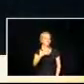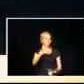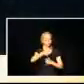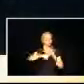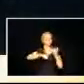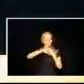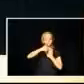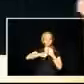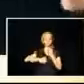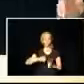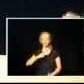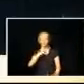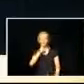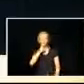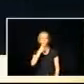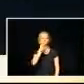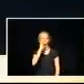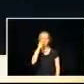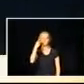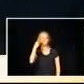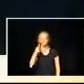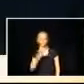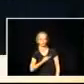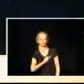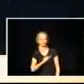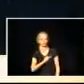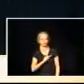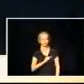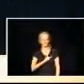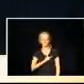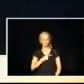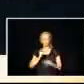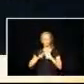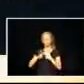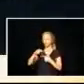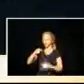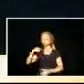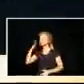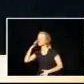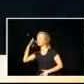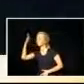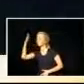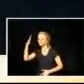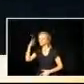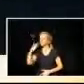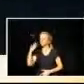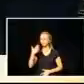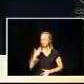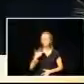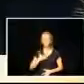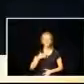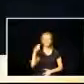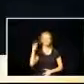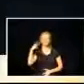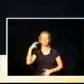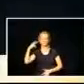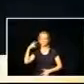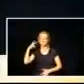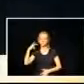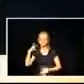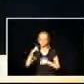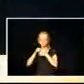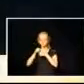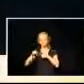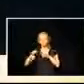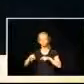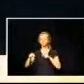exatamente fazendo uma avaliação de cada um dos nobres pares que compartilham aqui dos seus